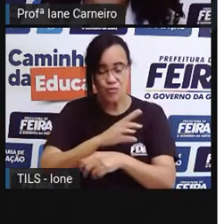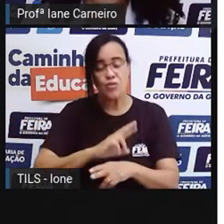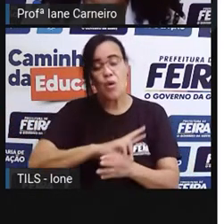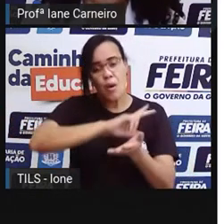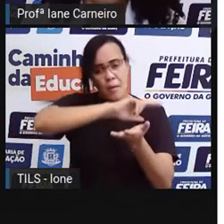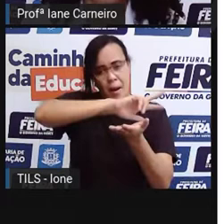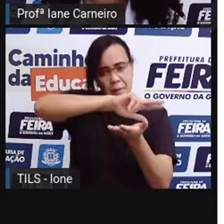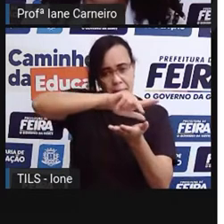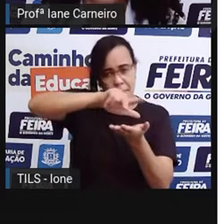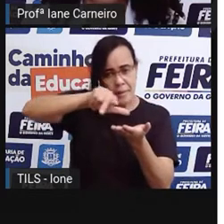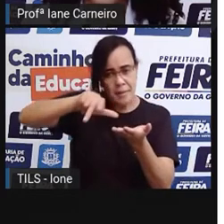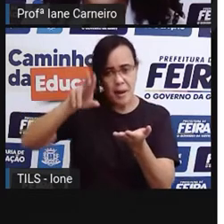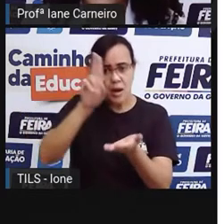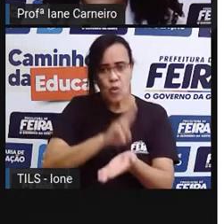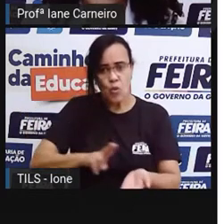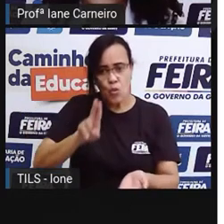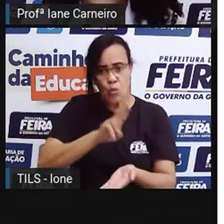caneta,